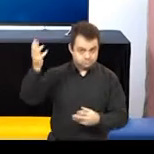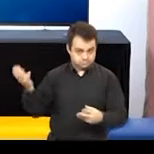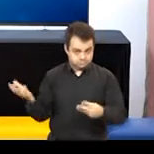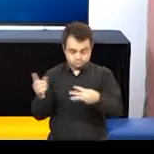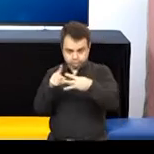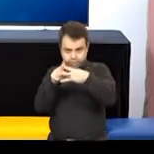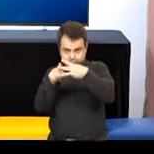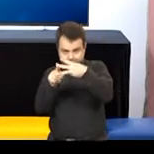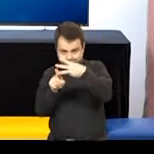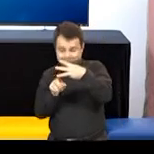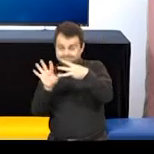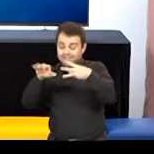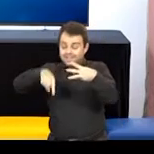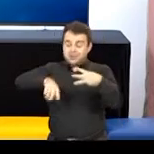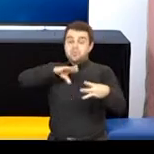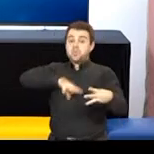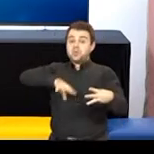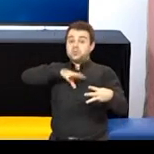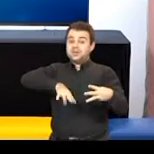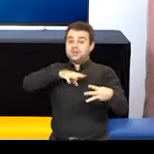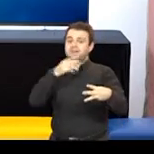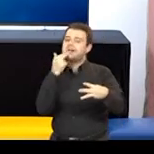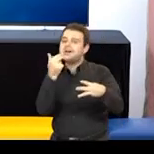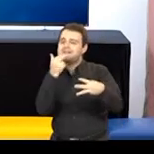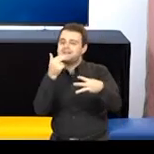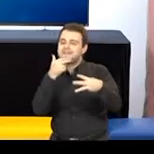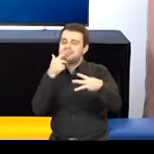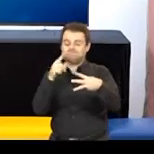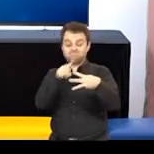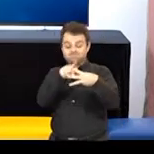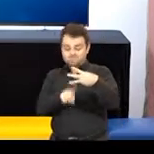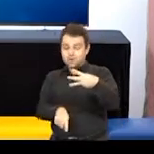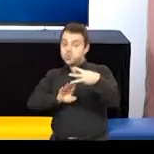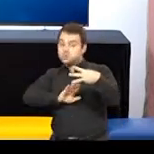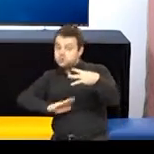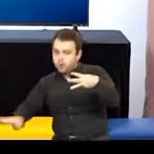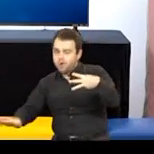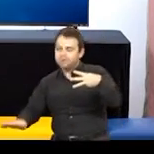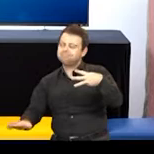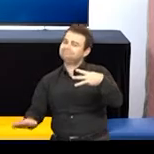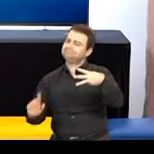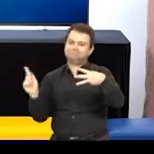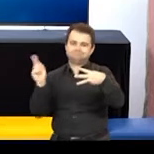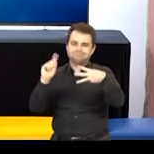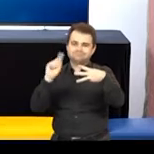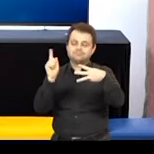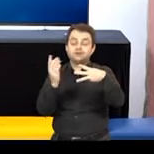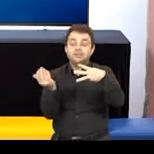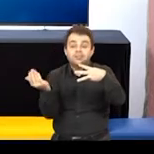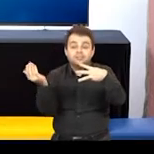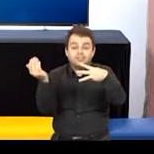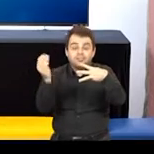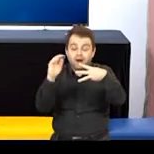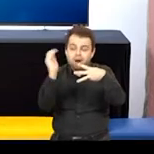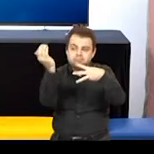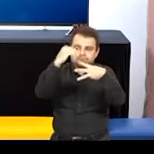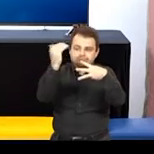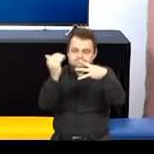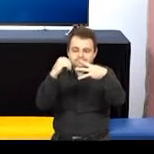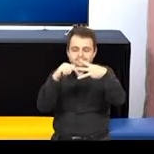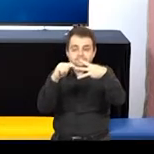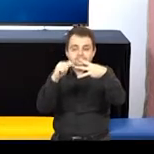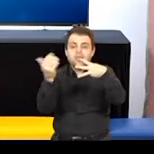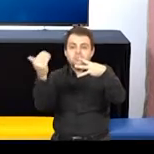língua portuguesa, isso não se restringe apenas a esses três tempos, porque nós temos variações dentro de alguns